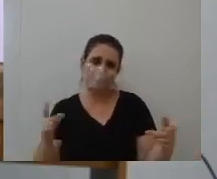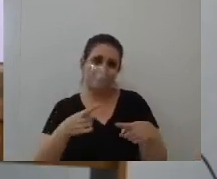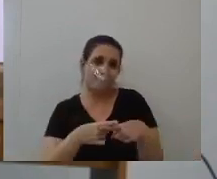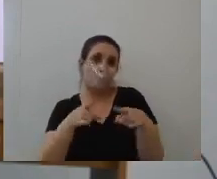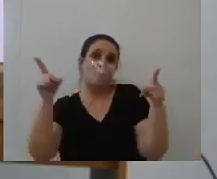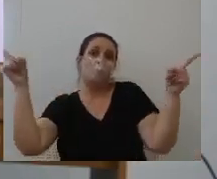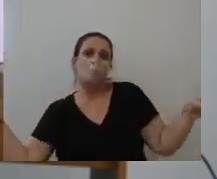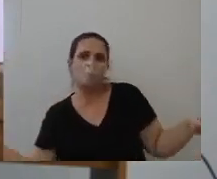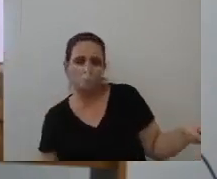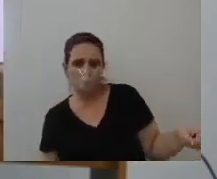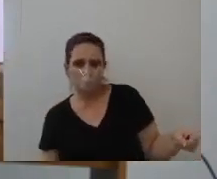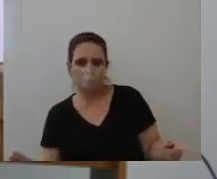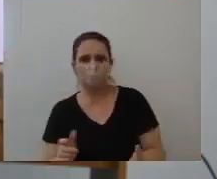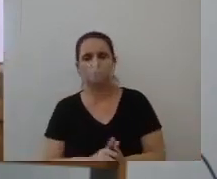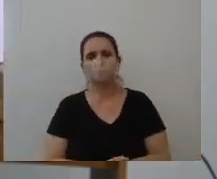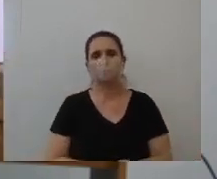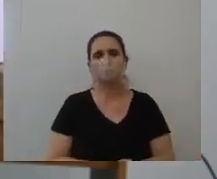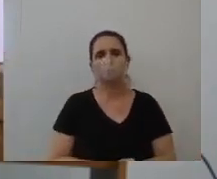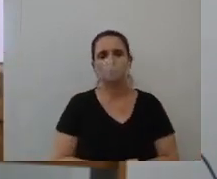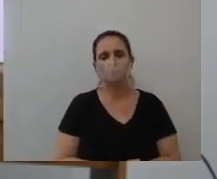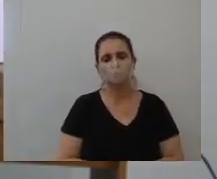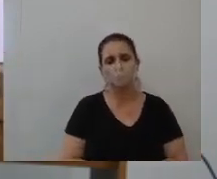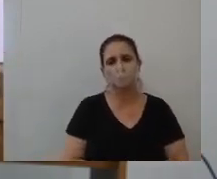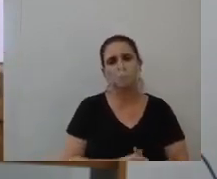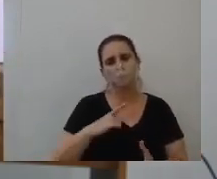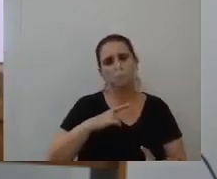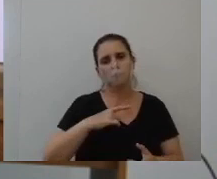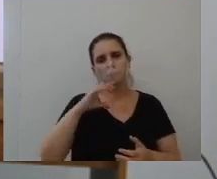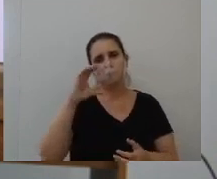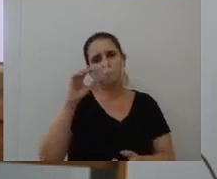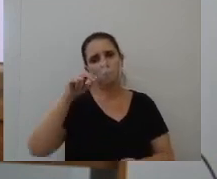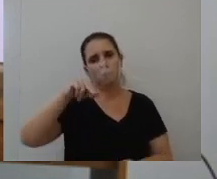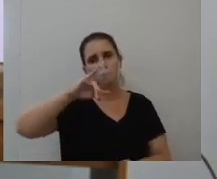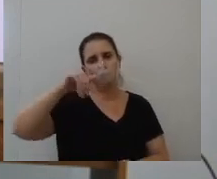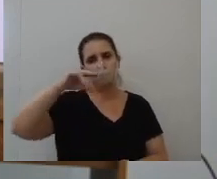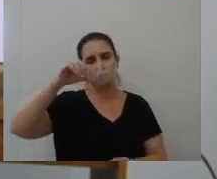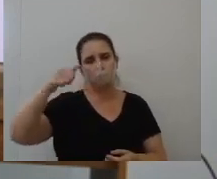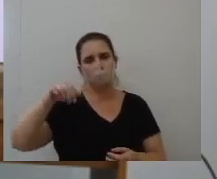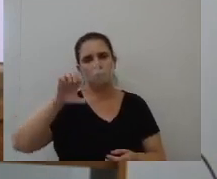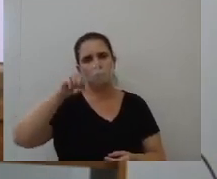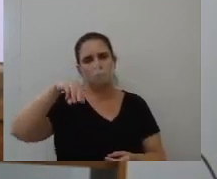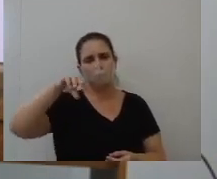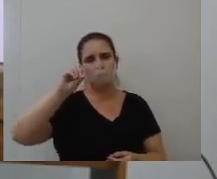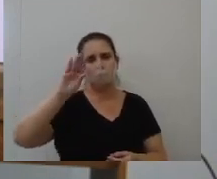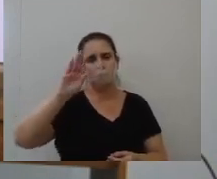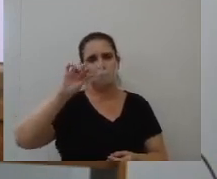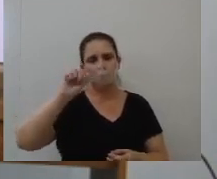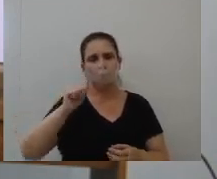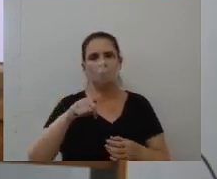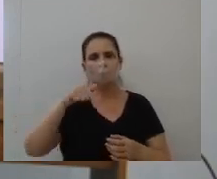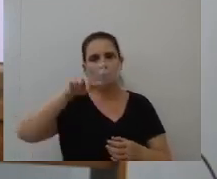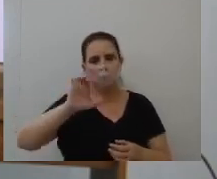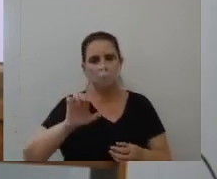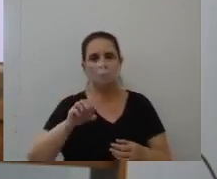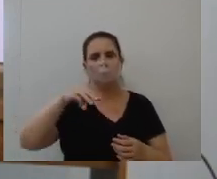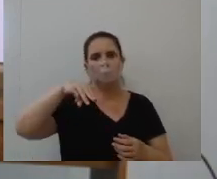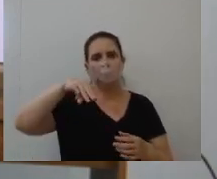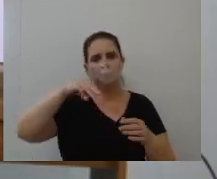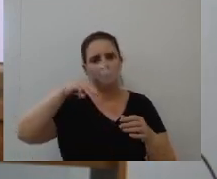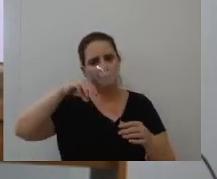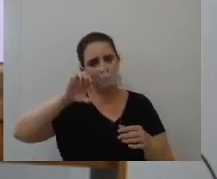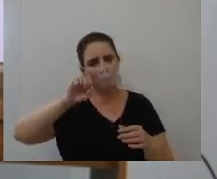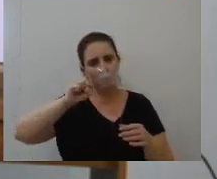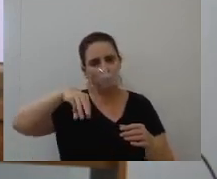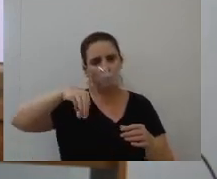de concessão. Aí nós temos algumas conjunções, olha. Embora, conquanto, que, ainda que, mesmo que,